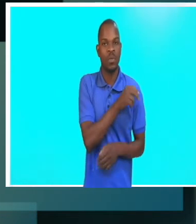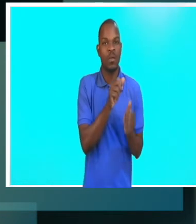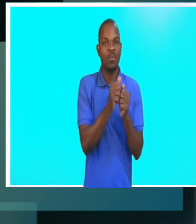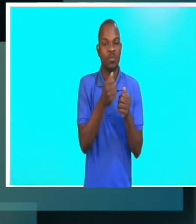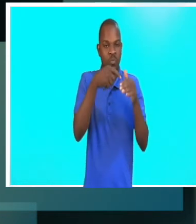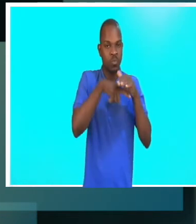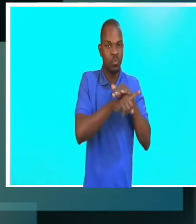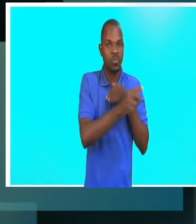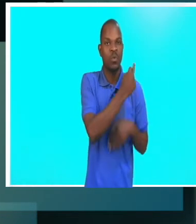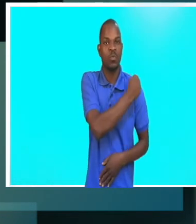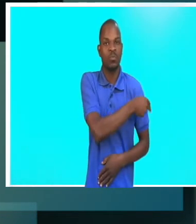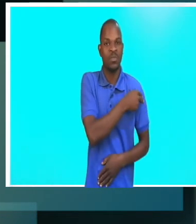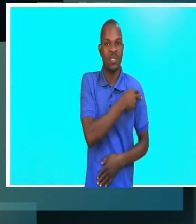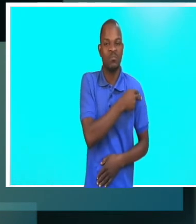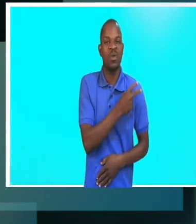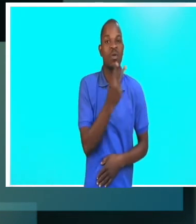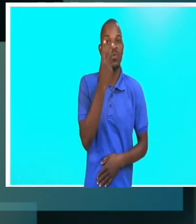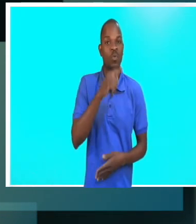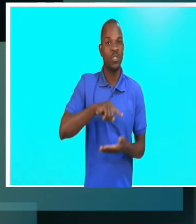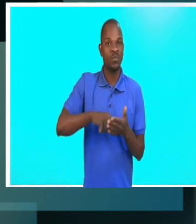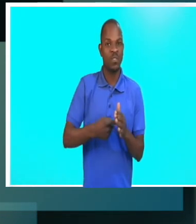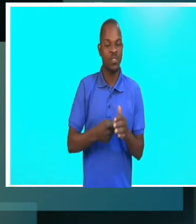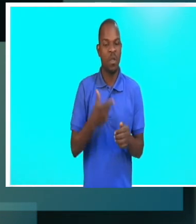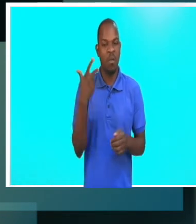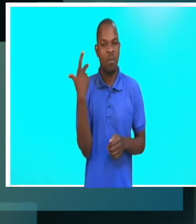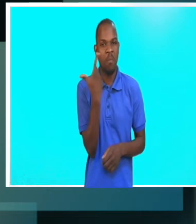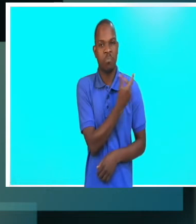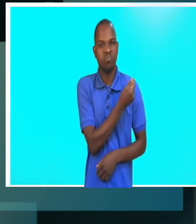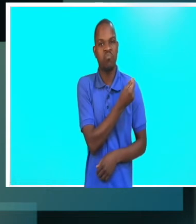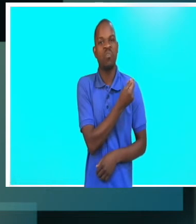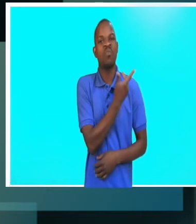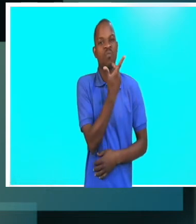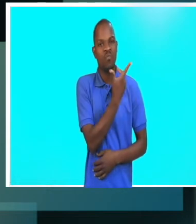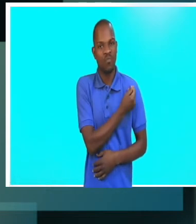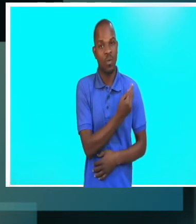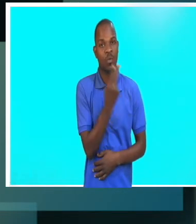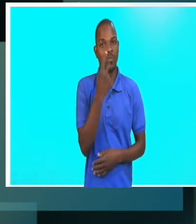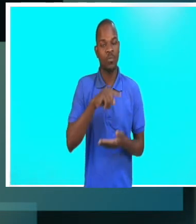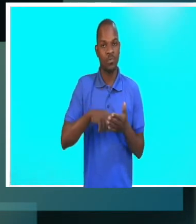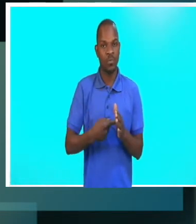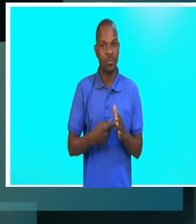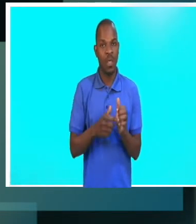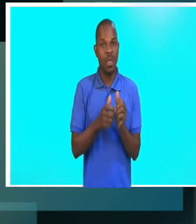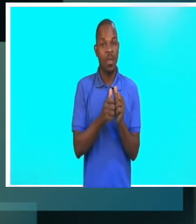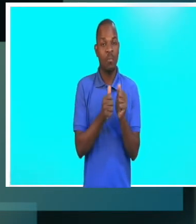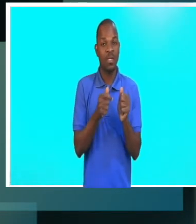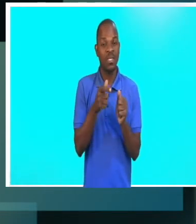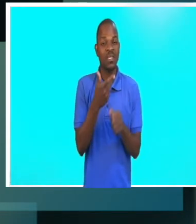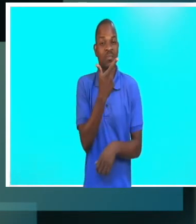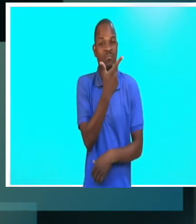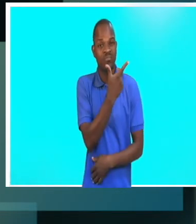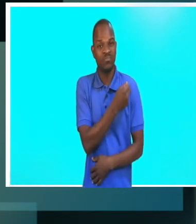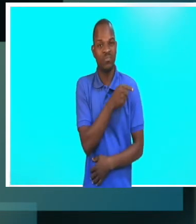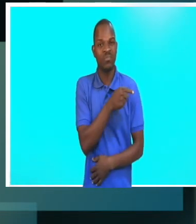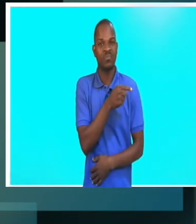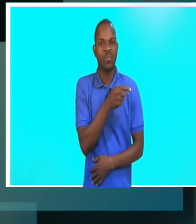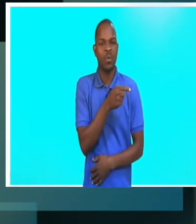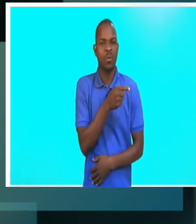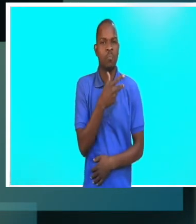hospital, tentam por duas vezes picar a injeção. Só que aquele líquido da injeção